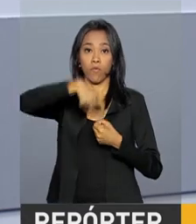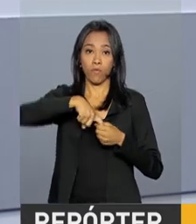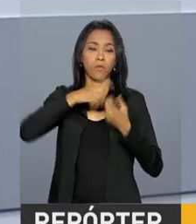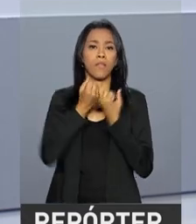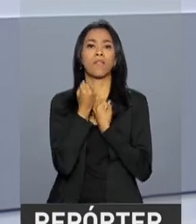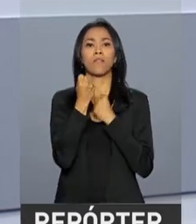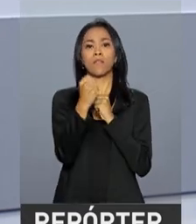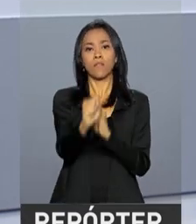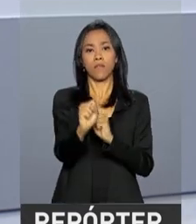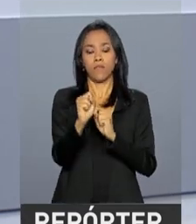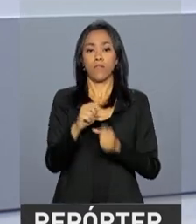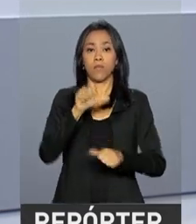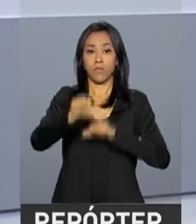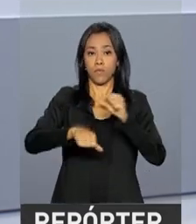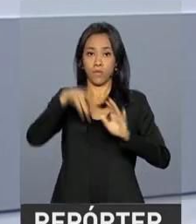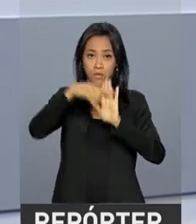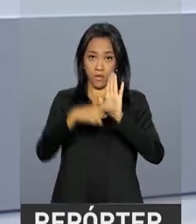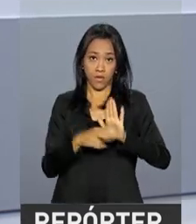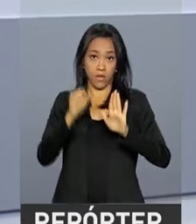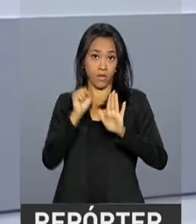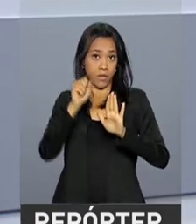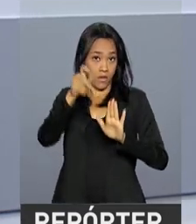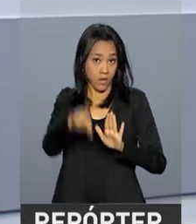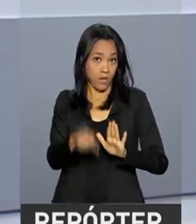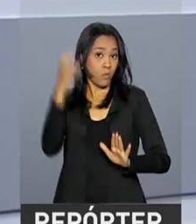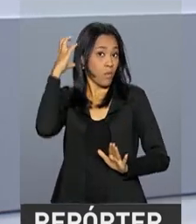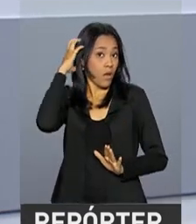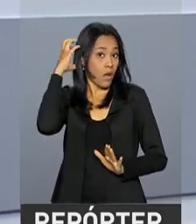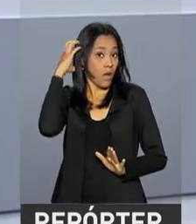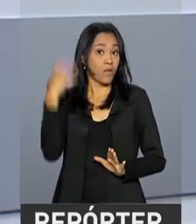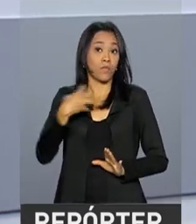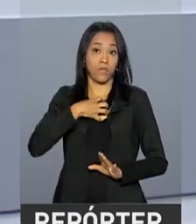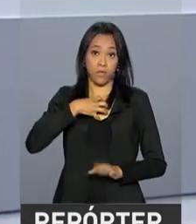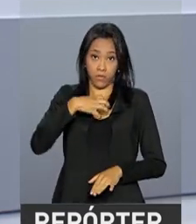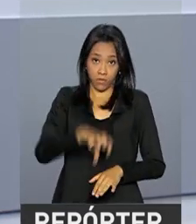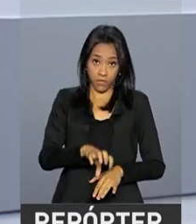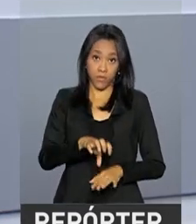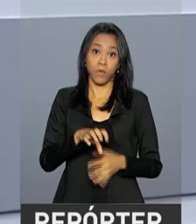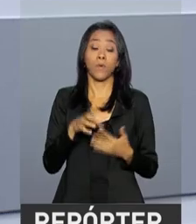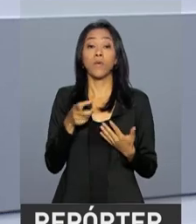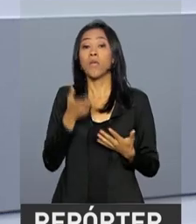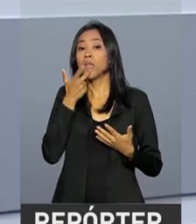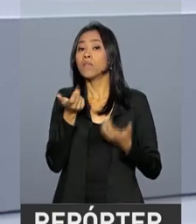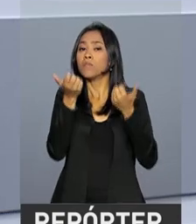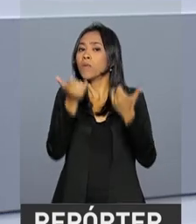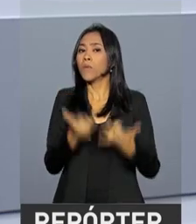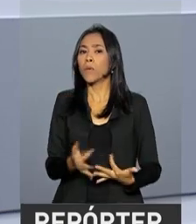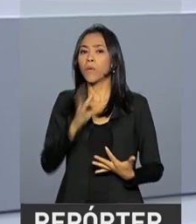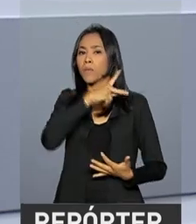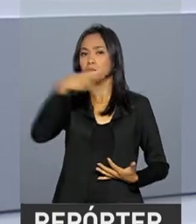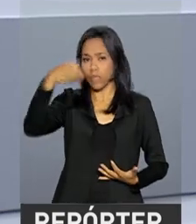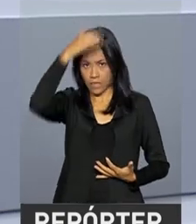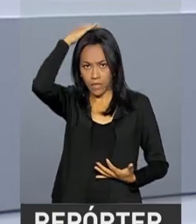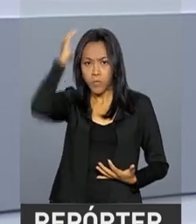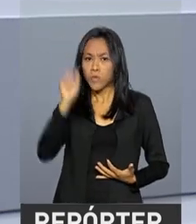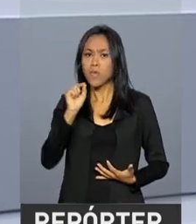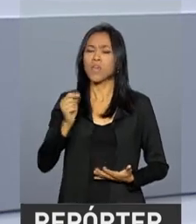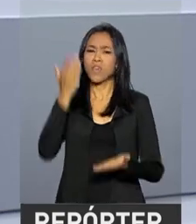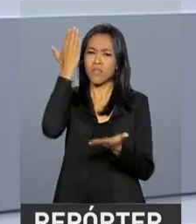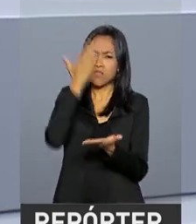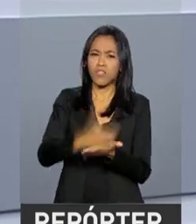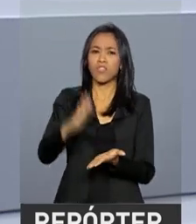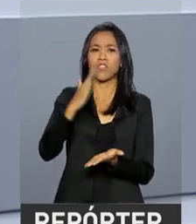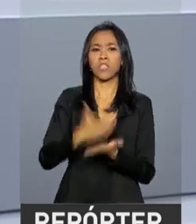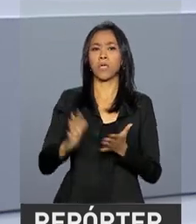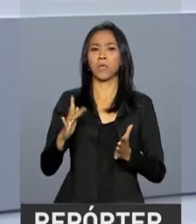Previdência durante uma entrevista à Rádio Metrópole de Salvador, na Bahia, na manhã de hoje. Temer disse que ela acaba com privilégios e